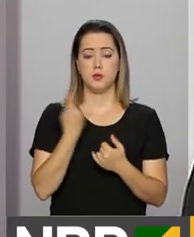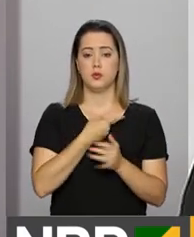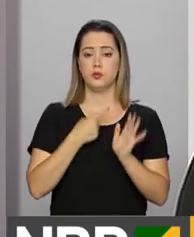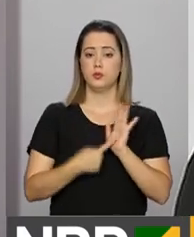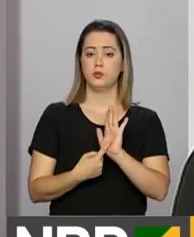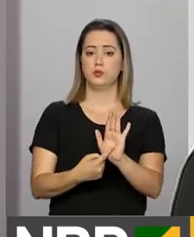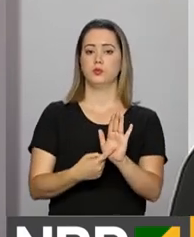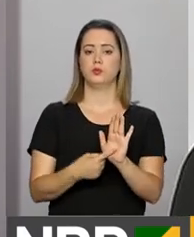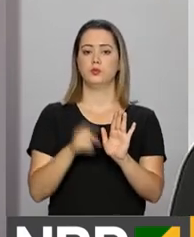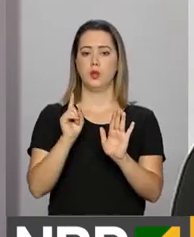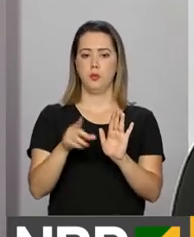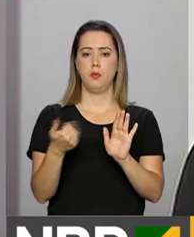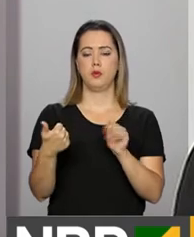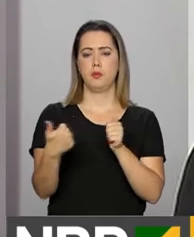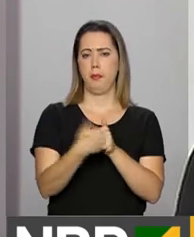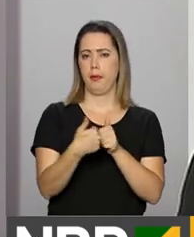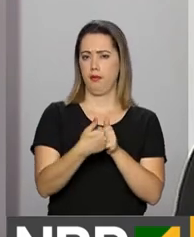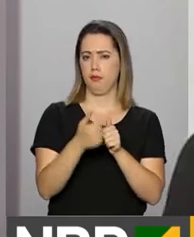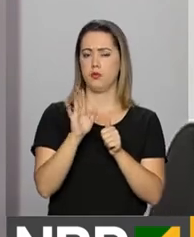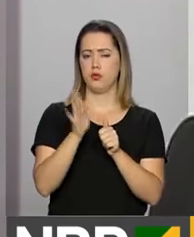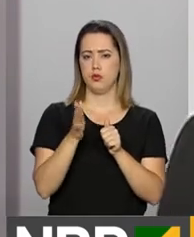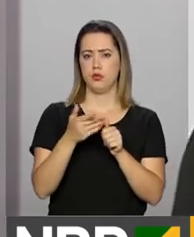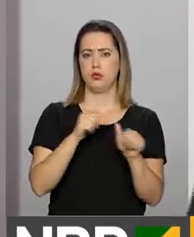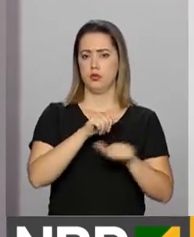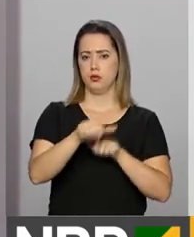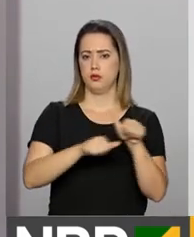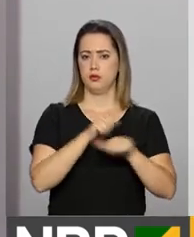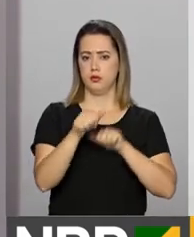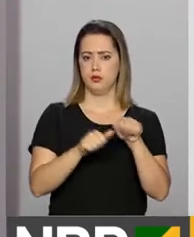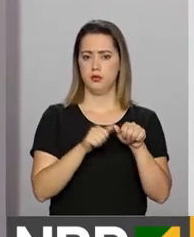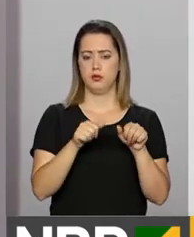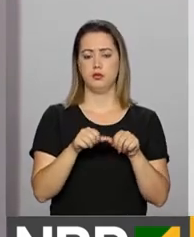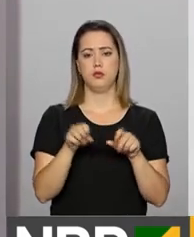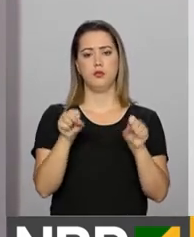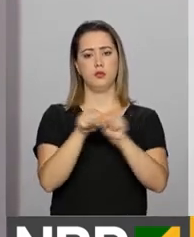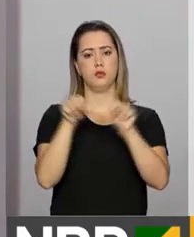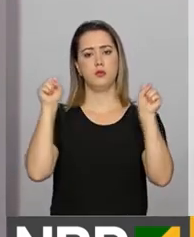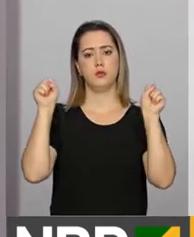possam em breve tempo converter se num sistema